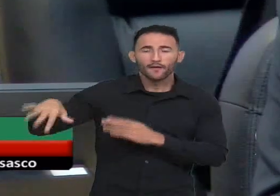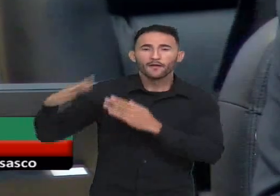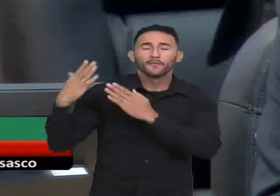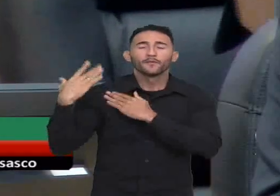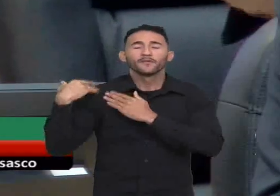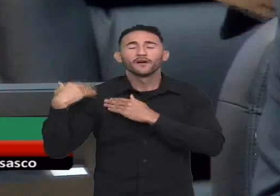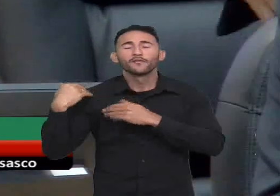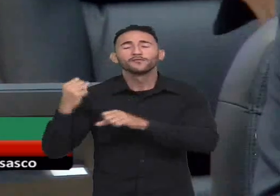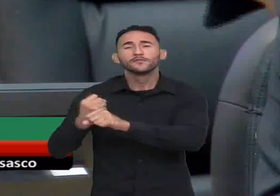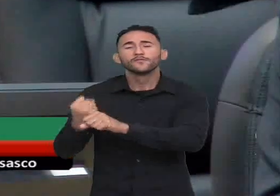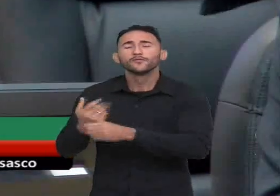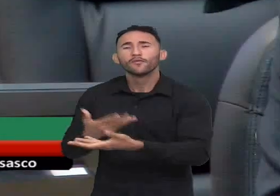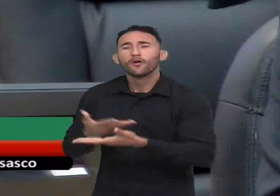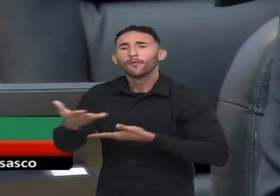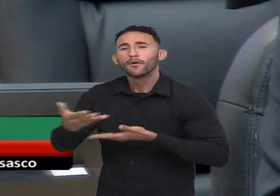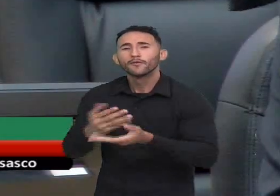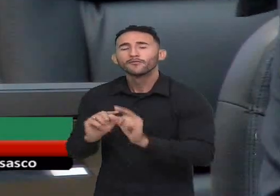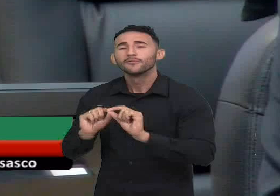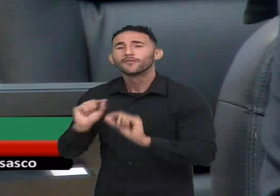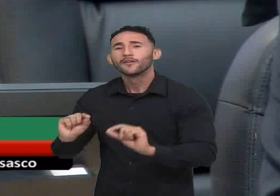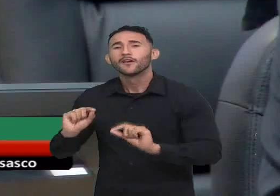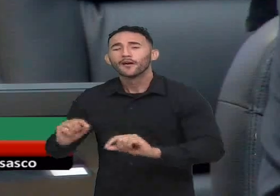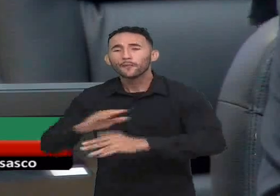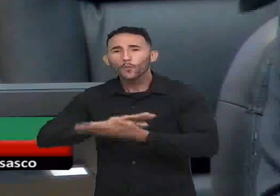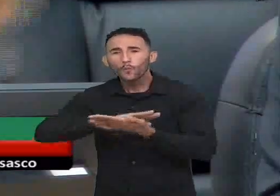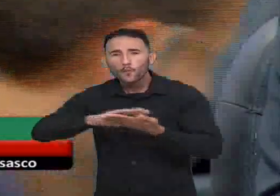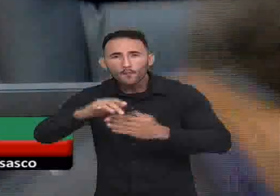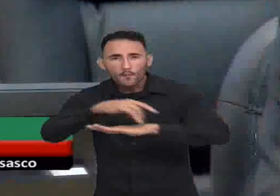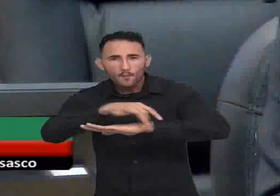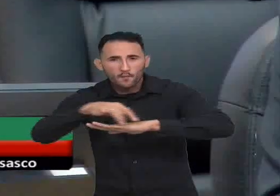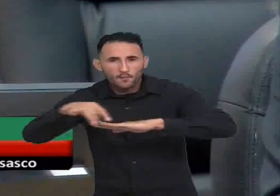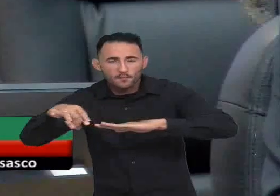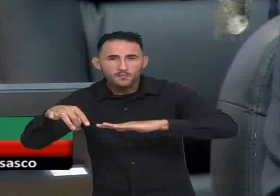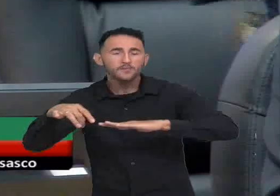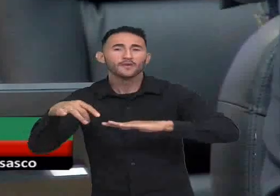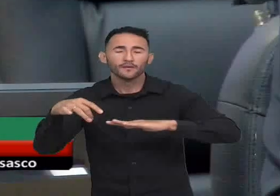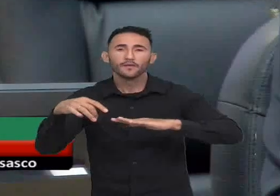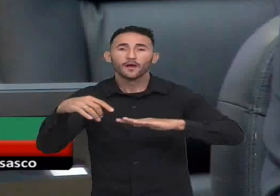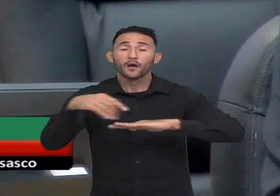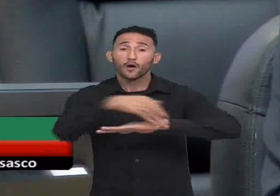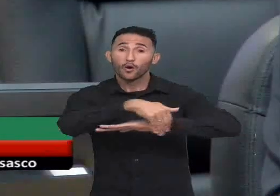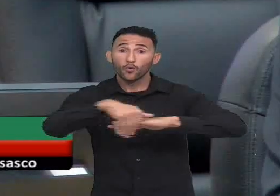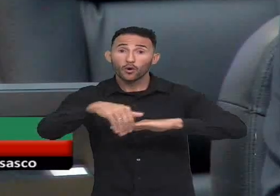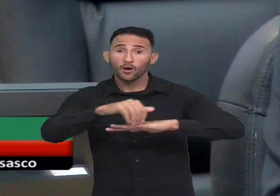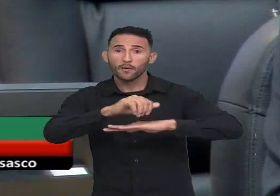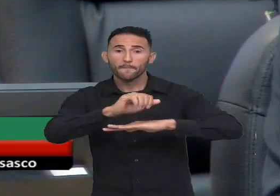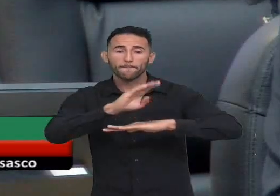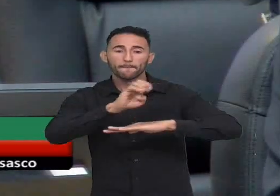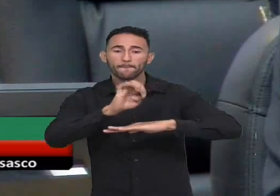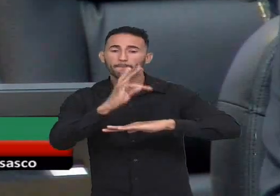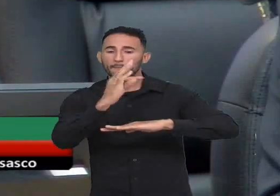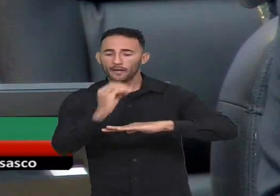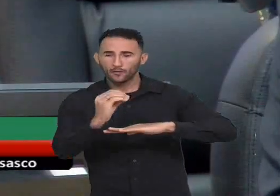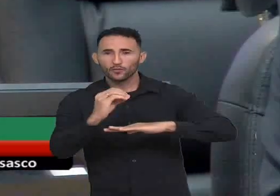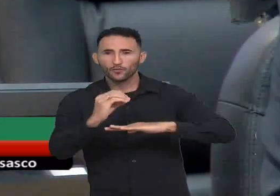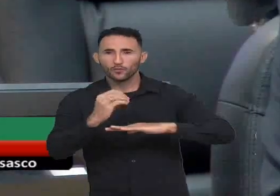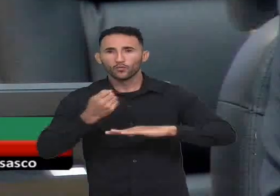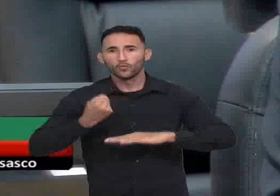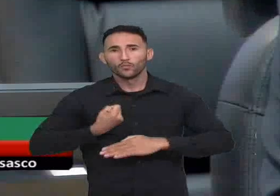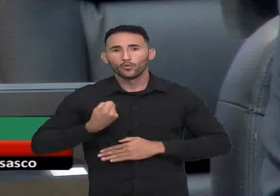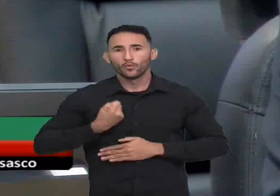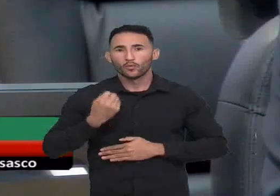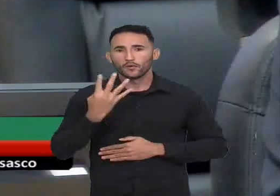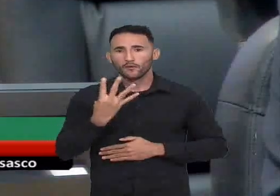competente de serviços e obras reparo de pavimento asfáltico tapa-buraco na rua Alberto Cortes, número